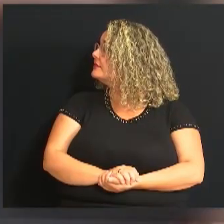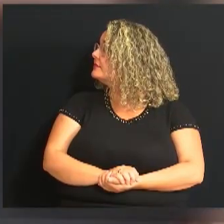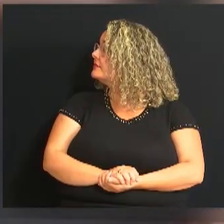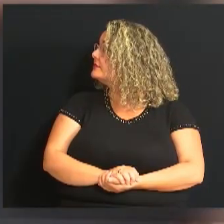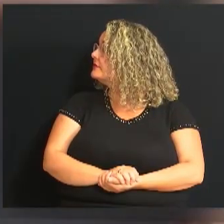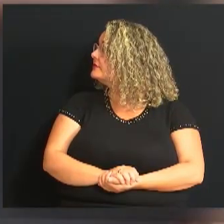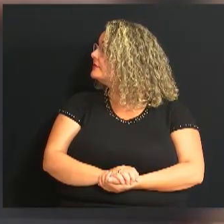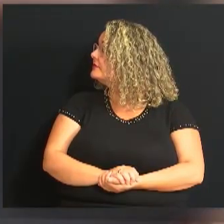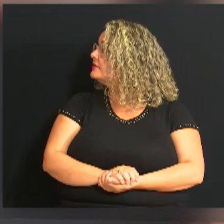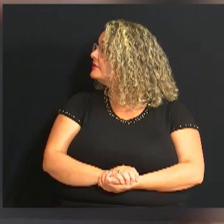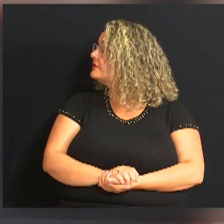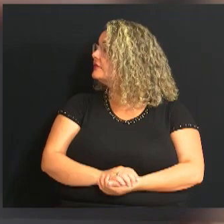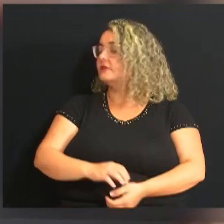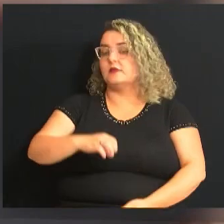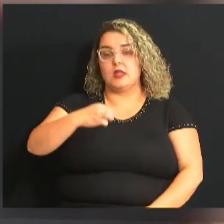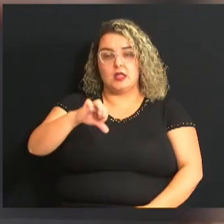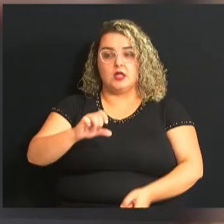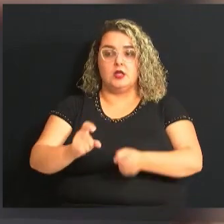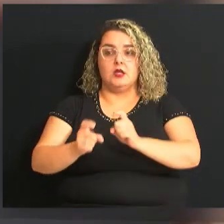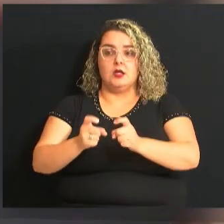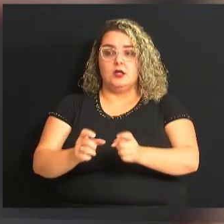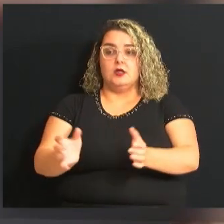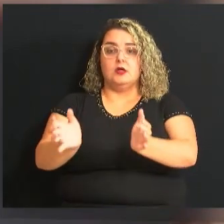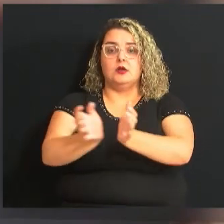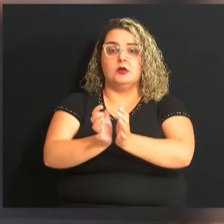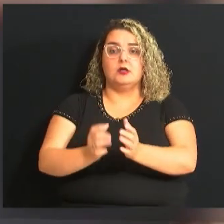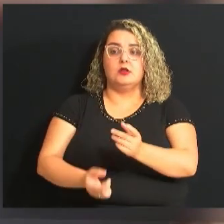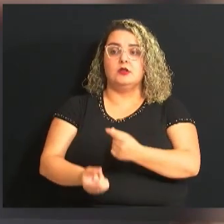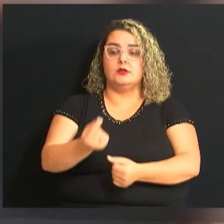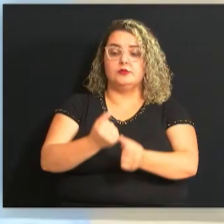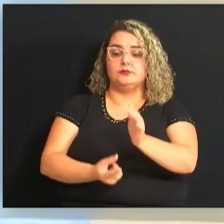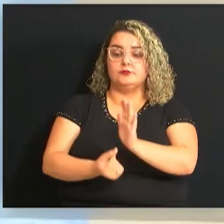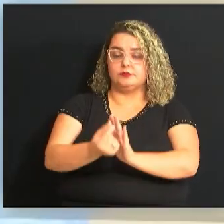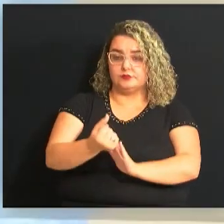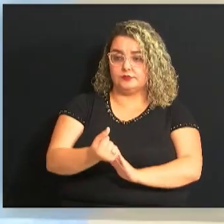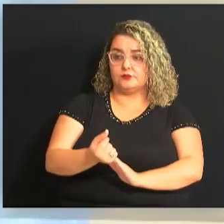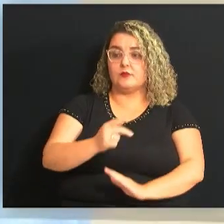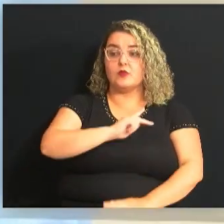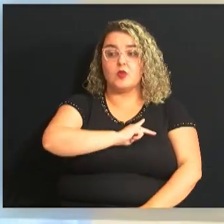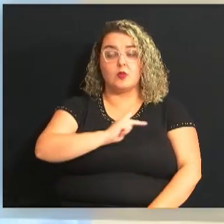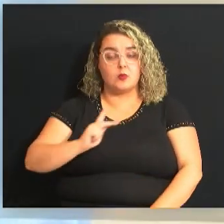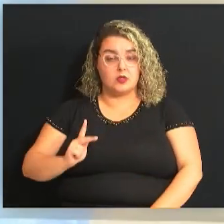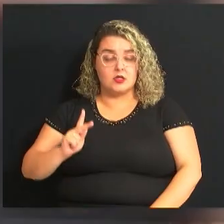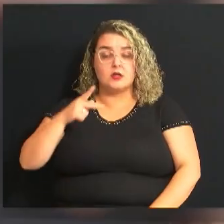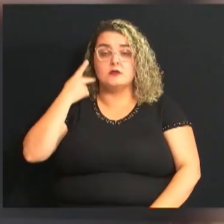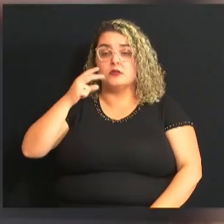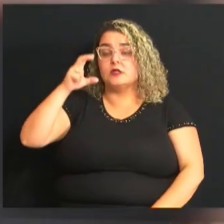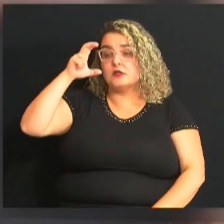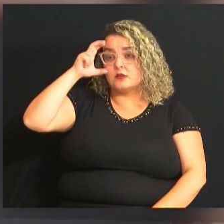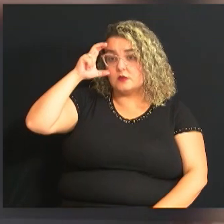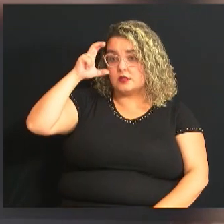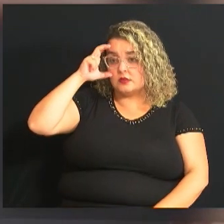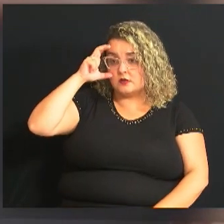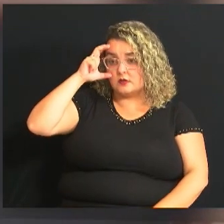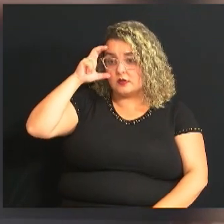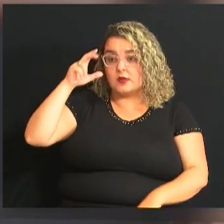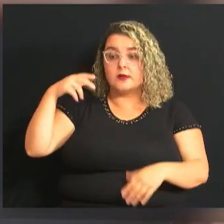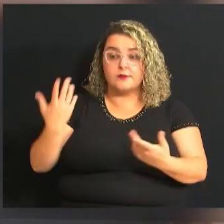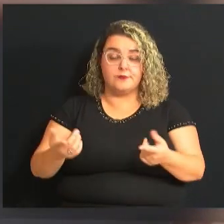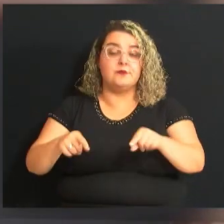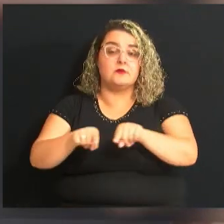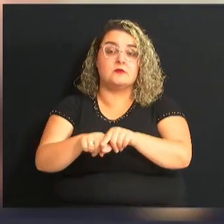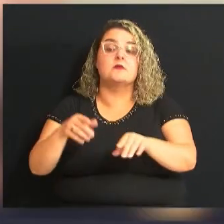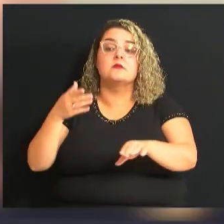A 9ª reunião da Comissão de Finanças e Orçamento teve como presidente o vereador Carlinhos Camelô. Também participaram